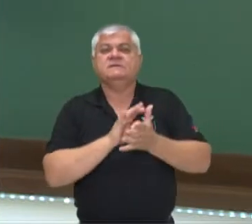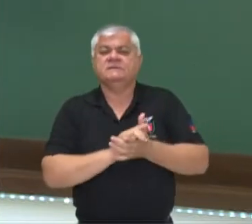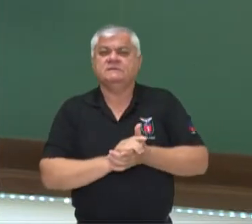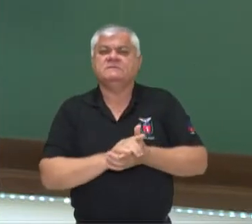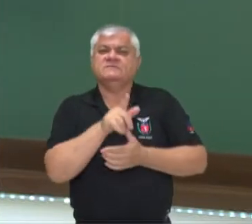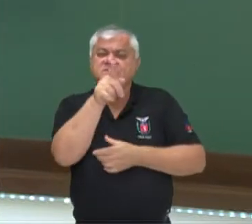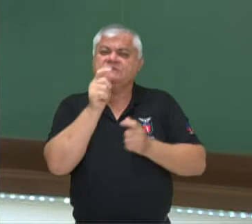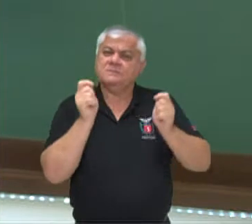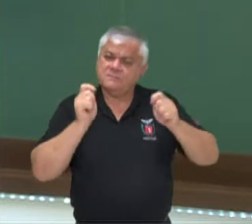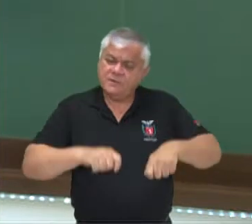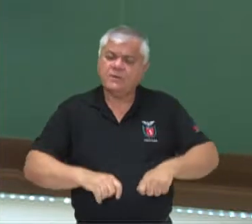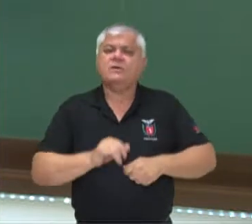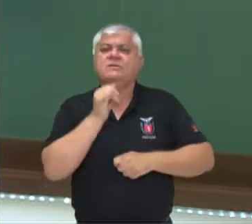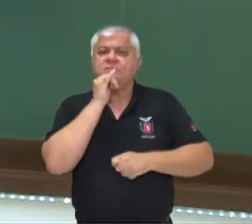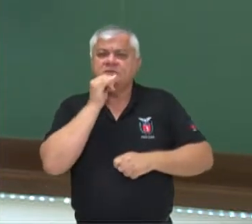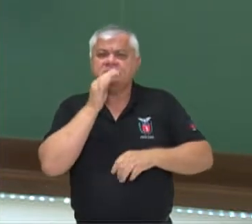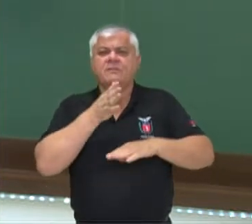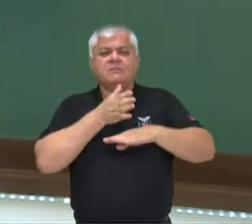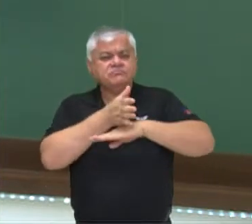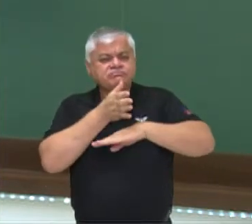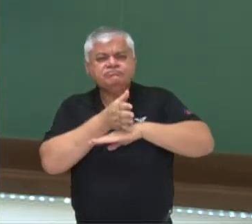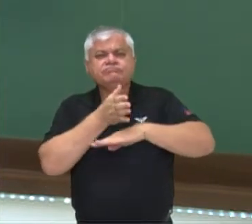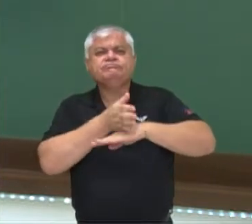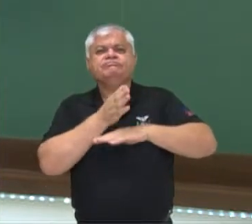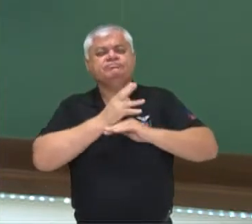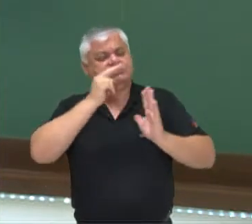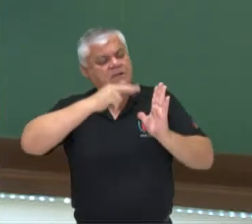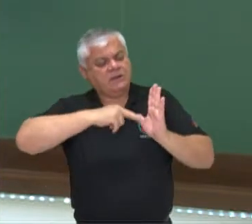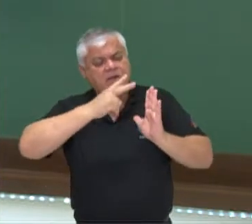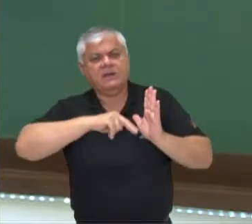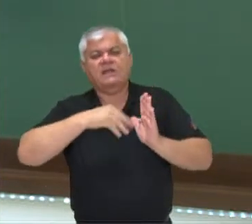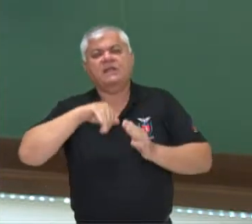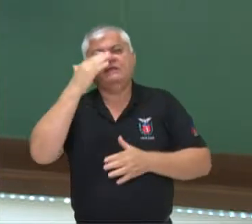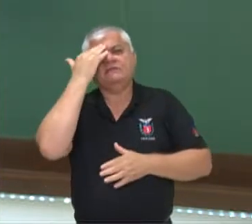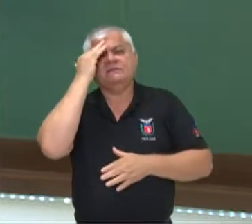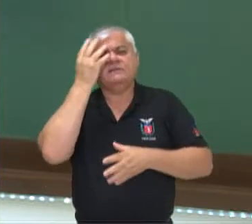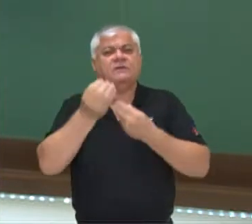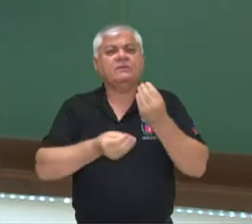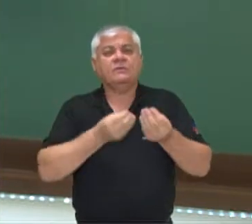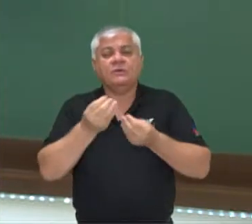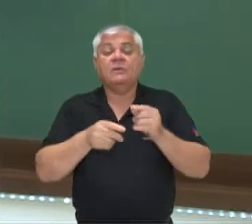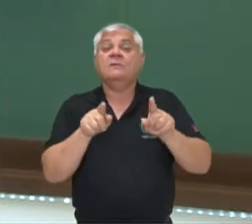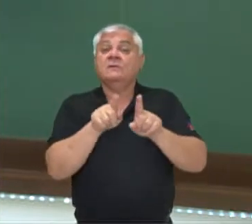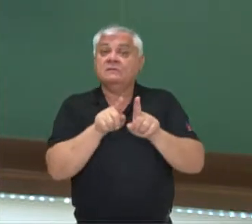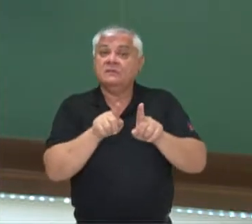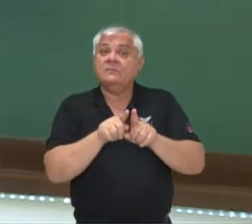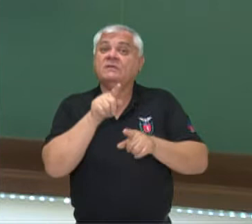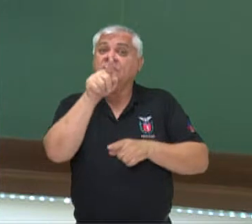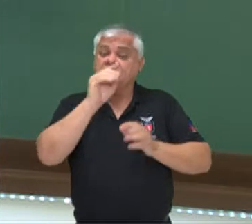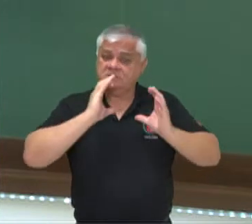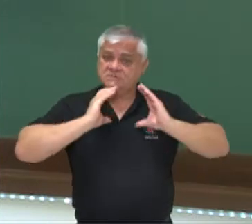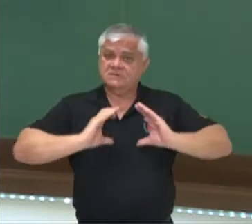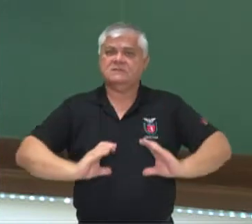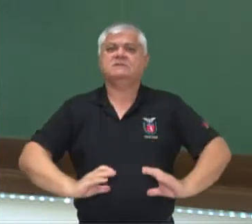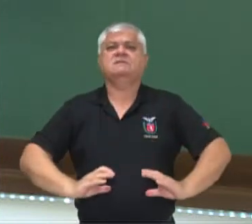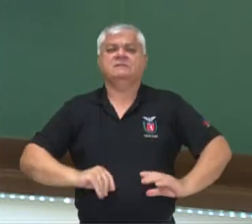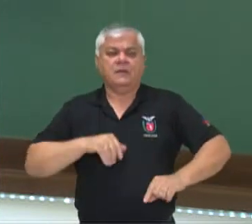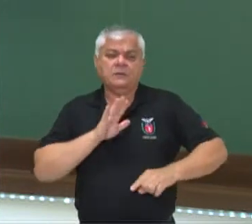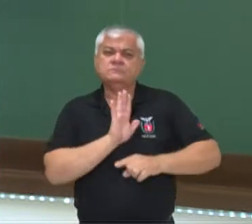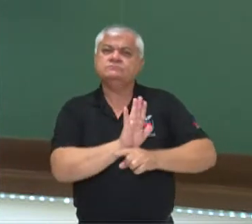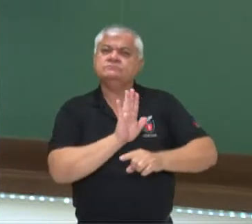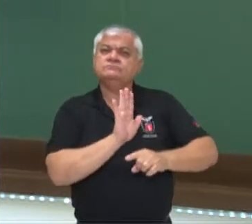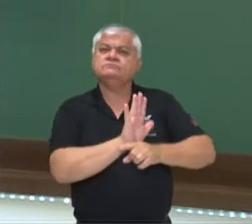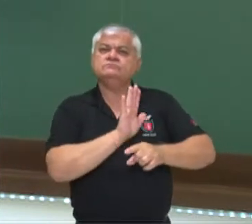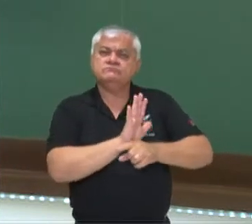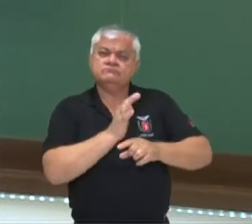então acessar esses documentos, entender um pouco mais desses documentos e exercer a sua cidadania e contribuir aí